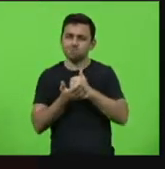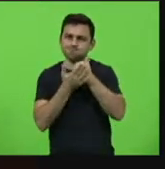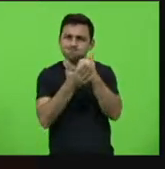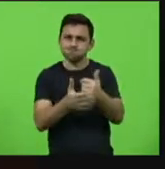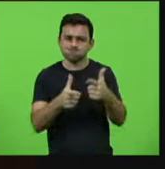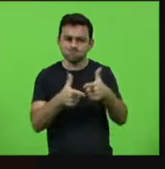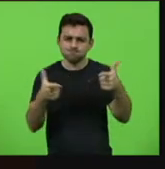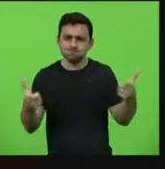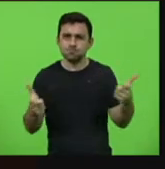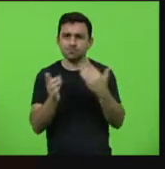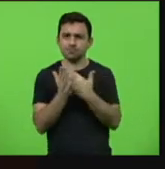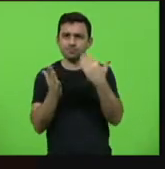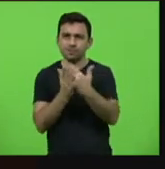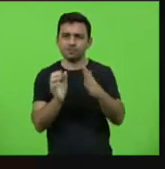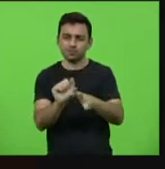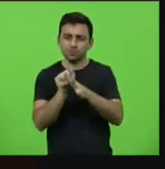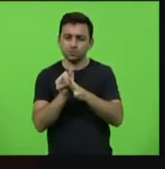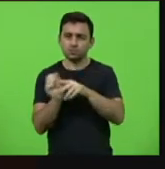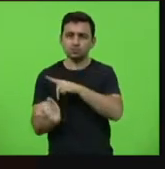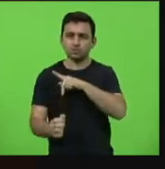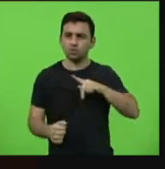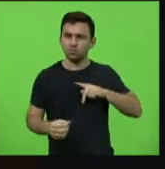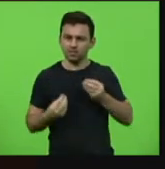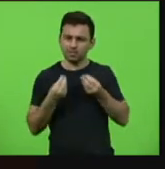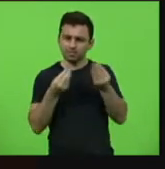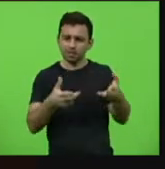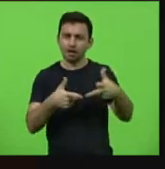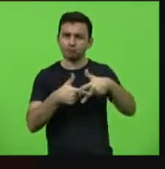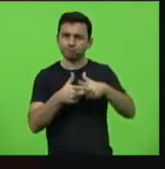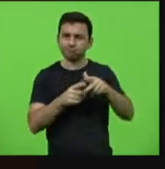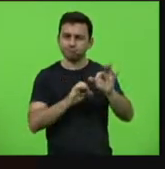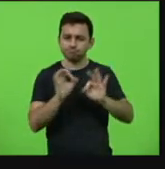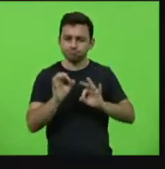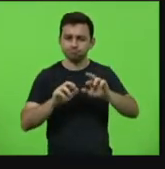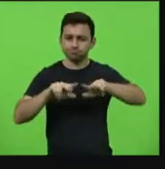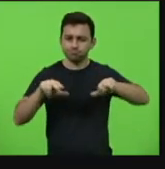pública, levar mais instrumentação, levar mais